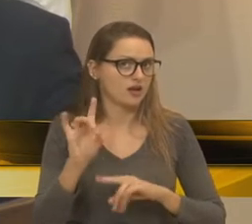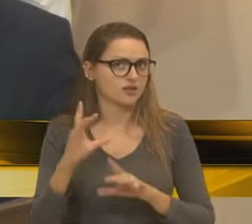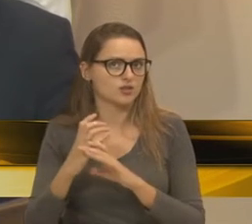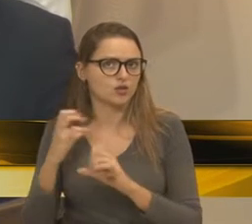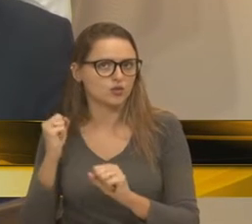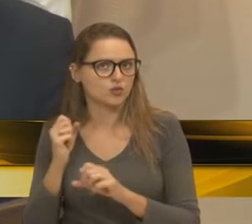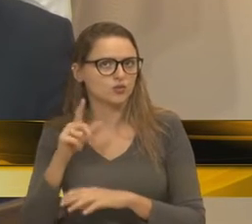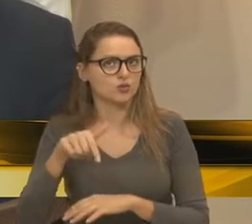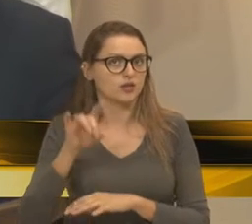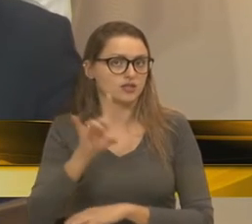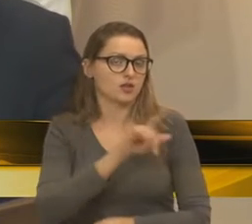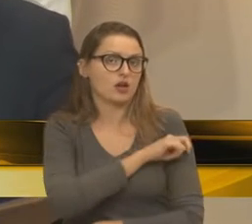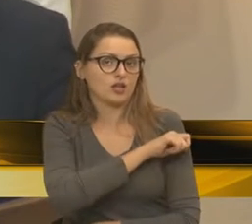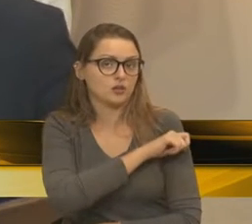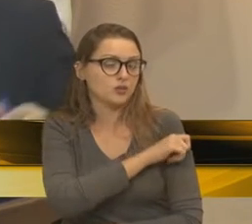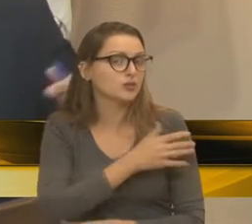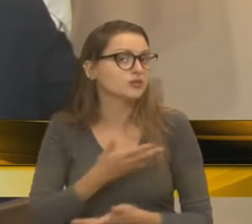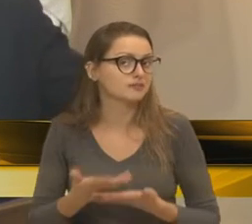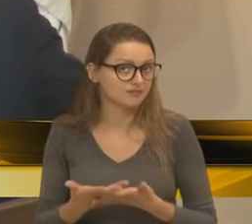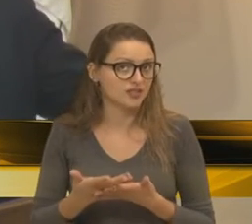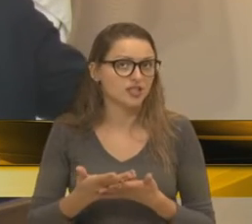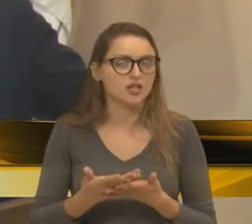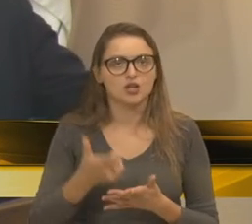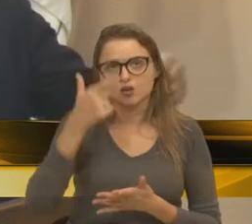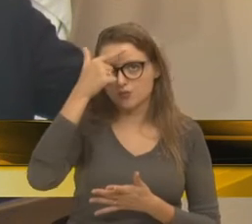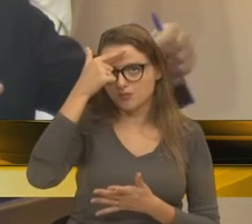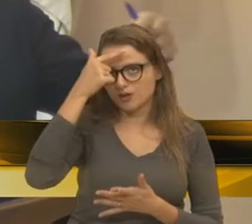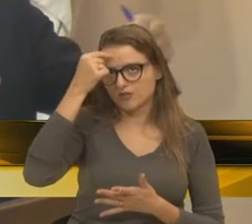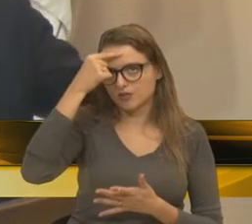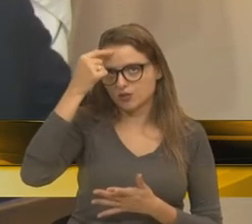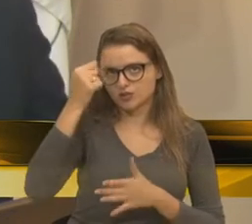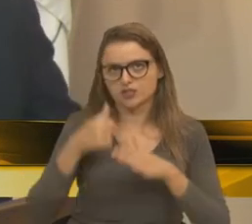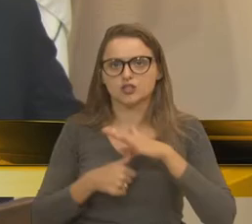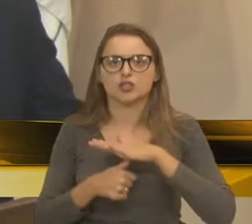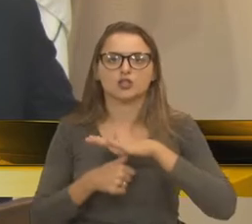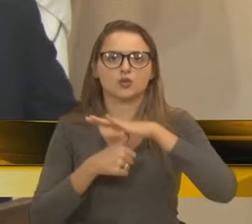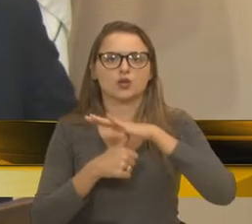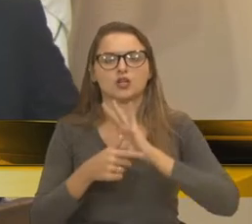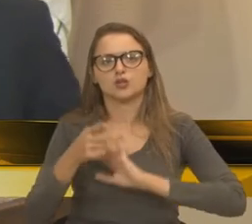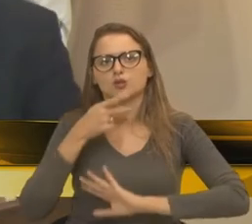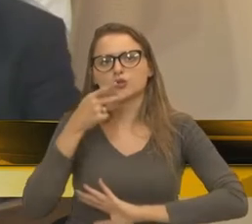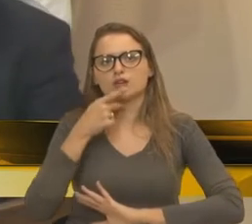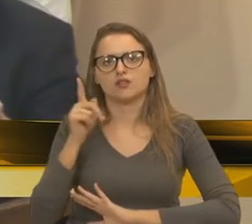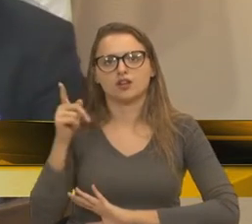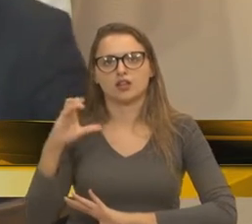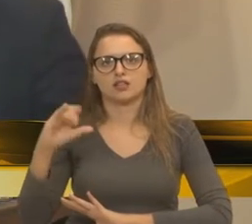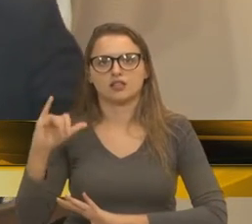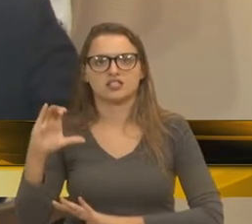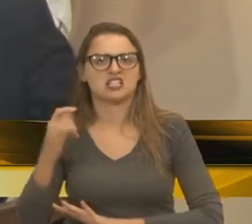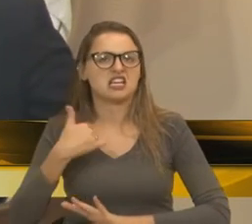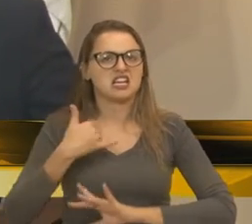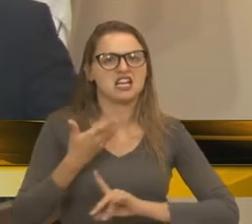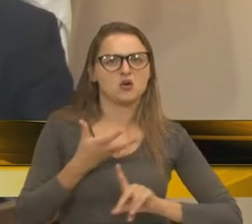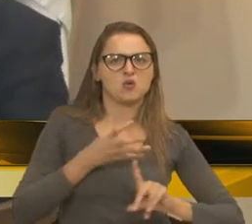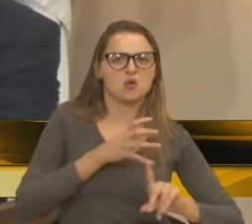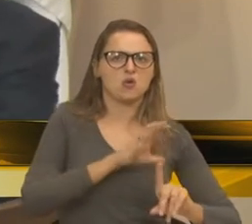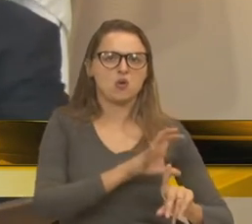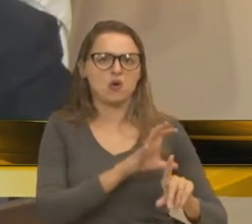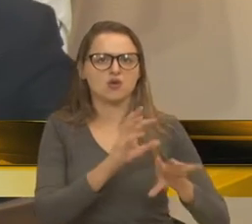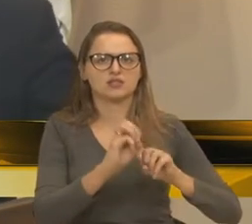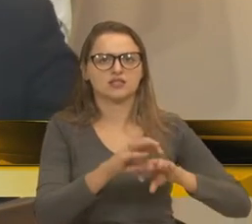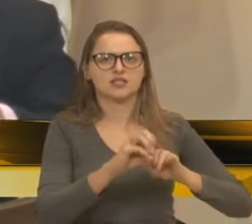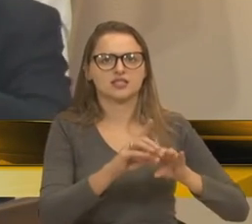lucro? É só estudante? Uma universidade que até esses dias o reitor dizia lá na SIC, sou contra ensino à distância, agora